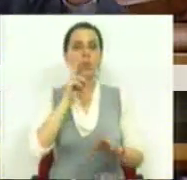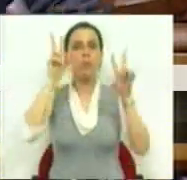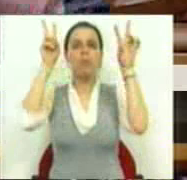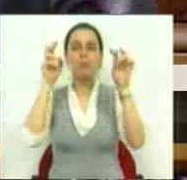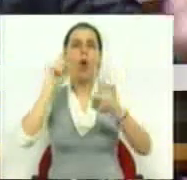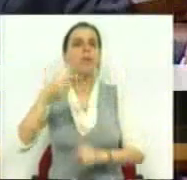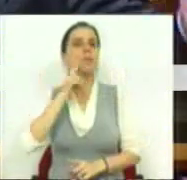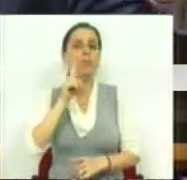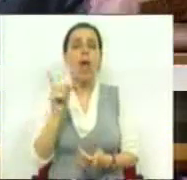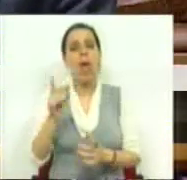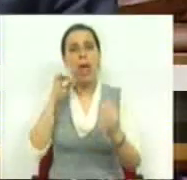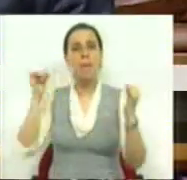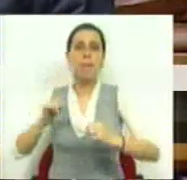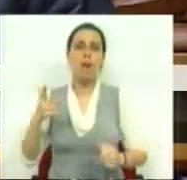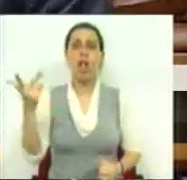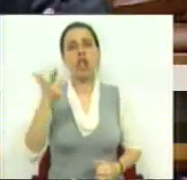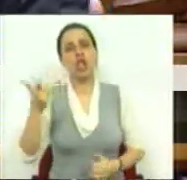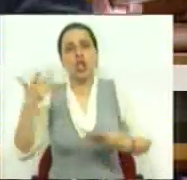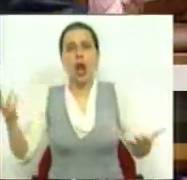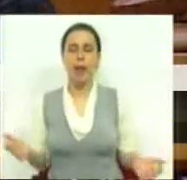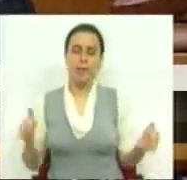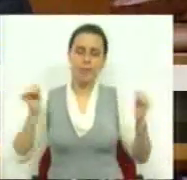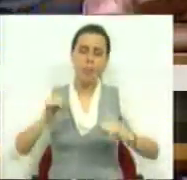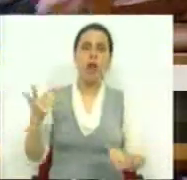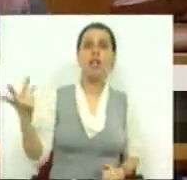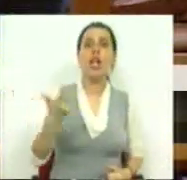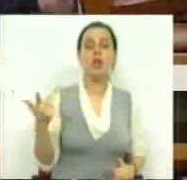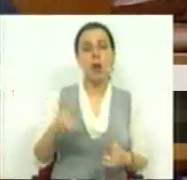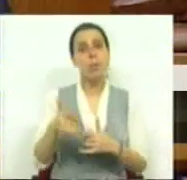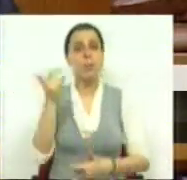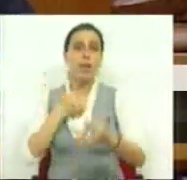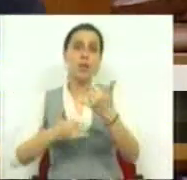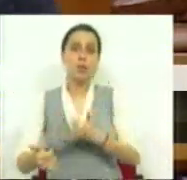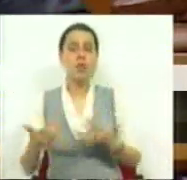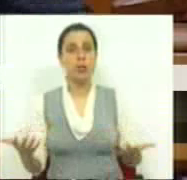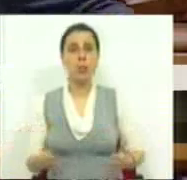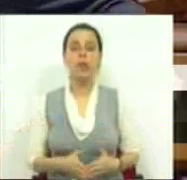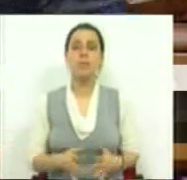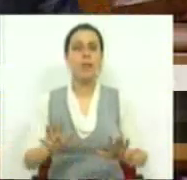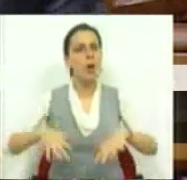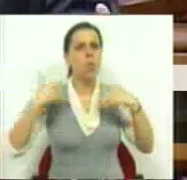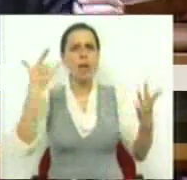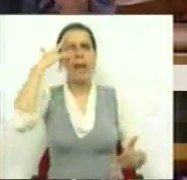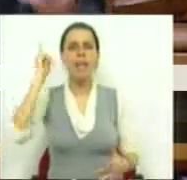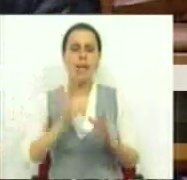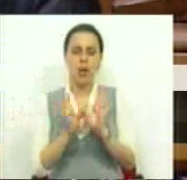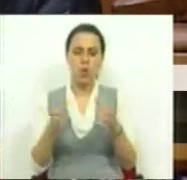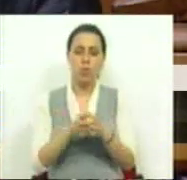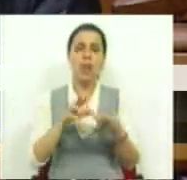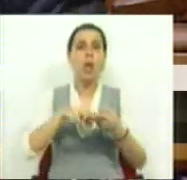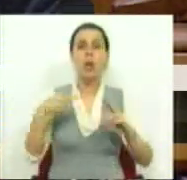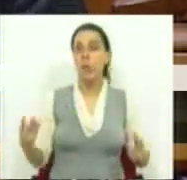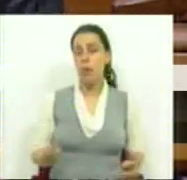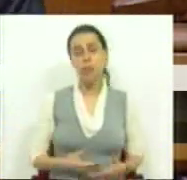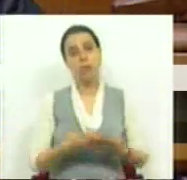é o pretexto? O memorando com a Troika. O memorando da Troika é que veio substituir qualquer ideia de comunidade